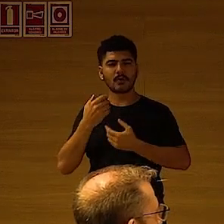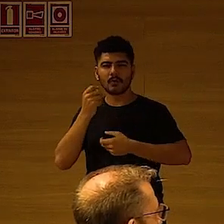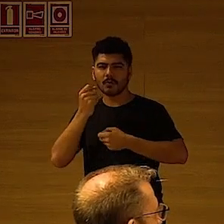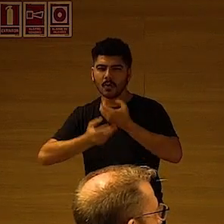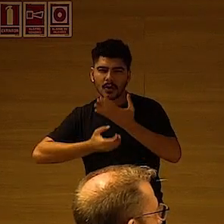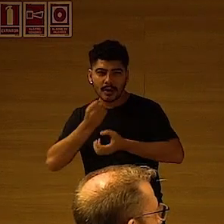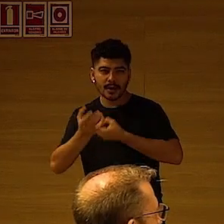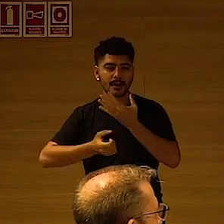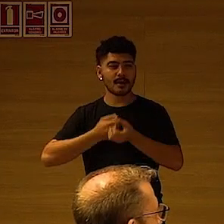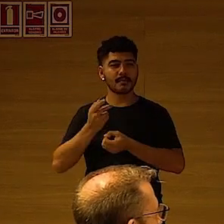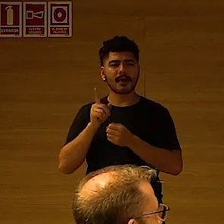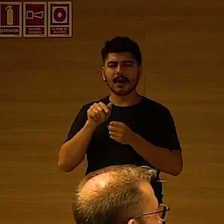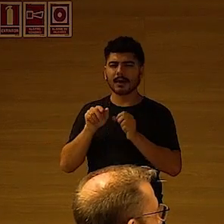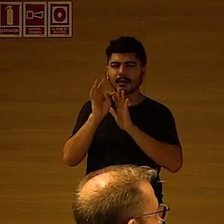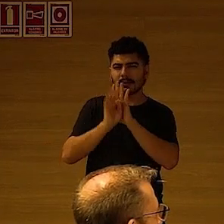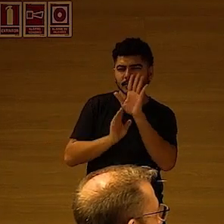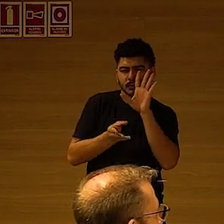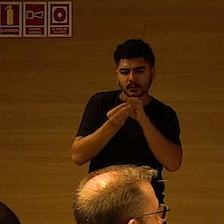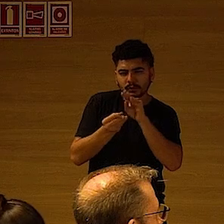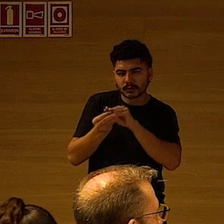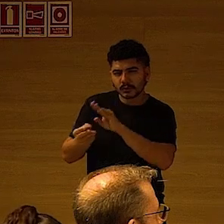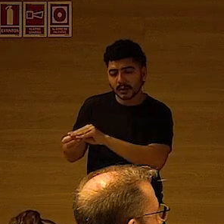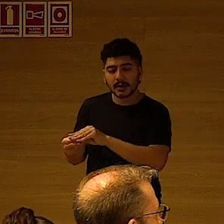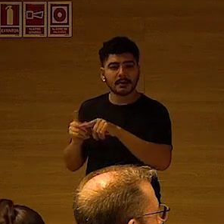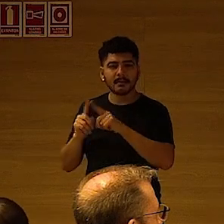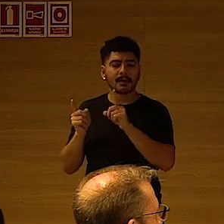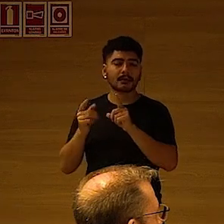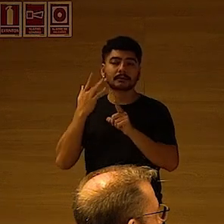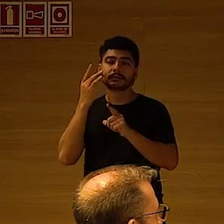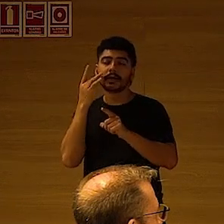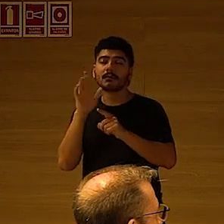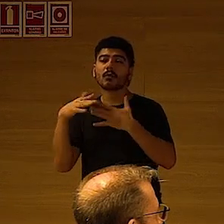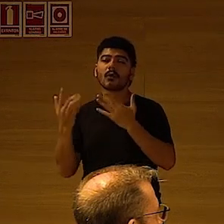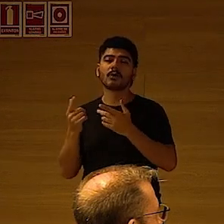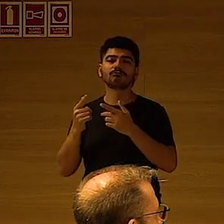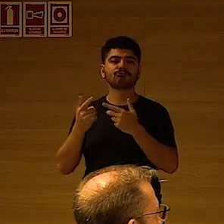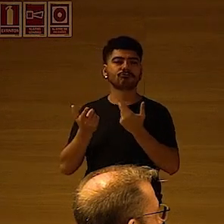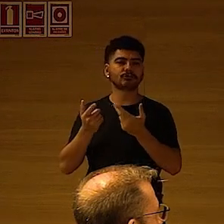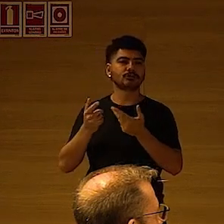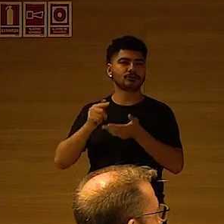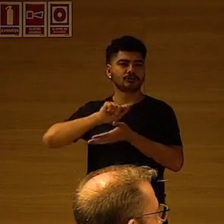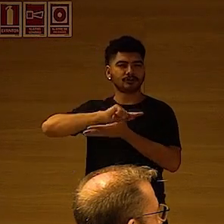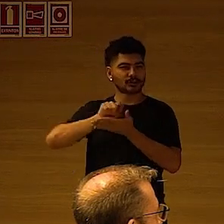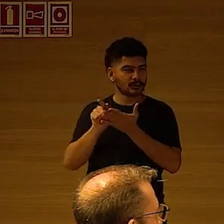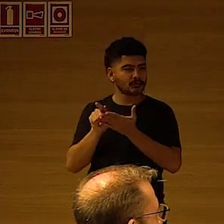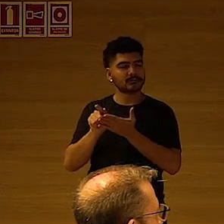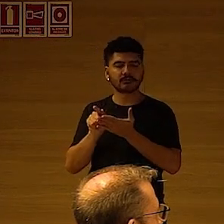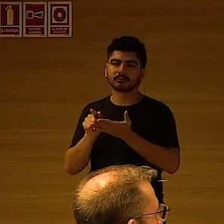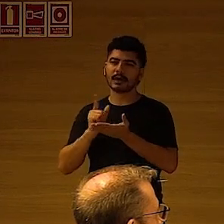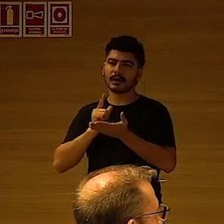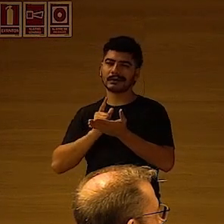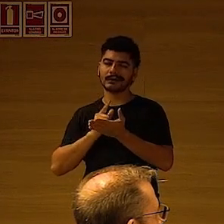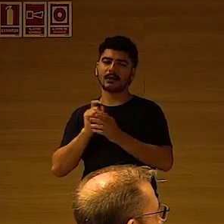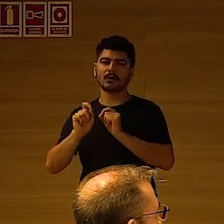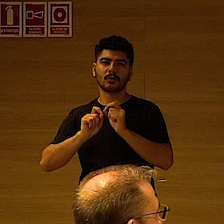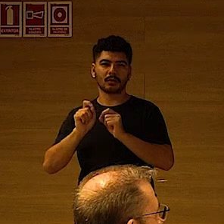não sabe onde encaixar, em que gênero, então como se fossem textos que não têm pátria, né? Prosas Apátridas. Tem